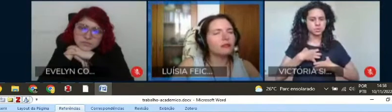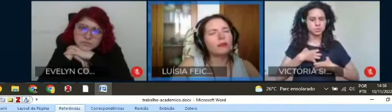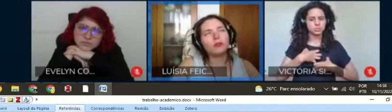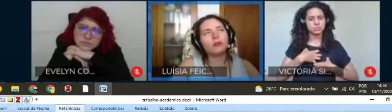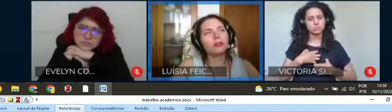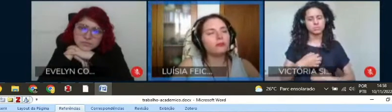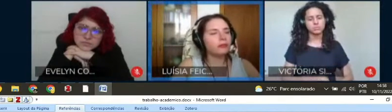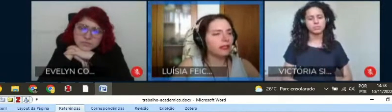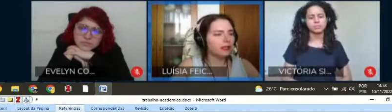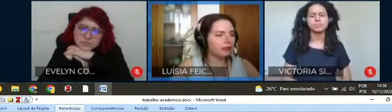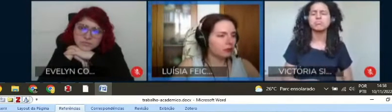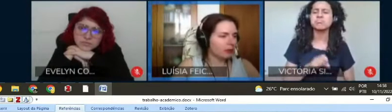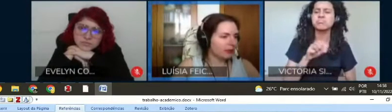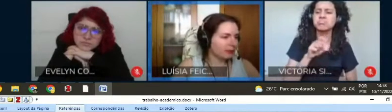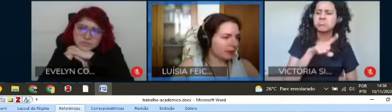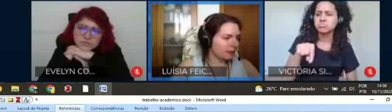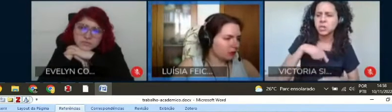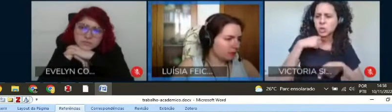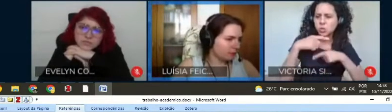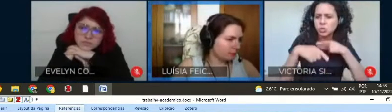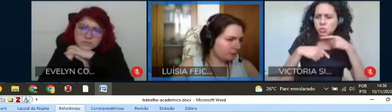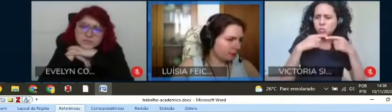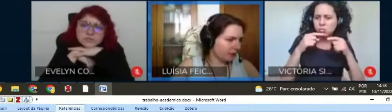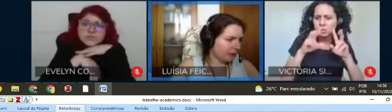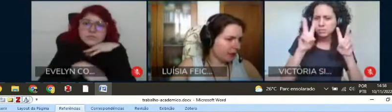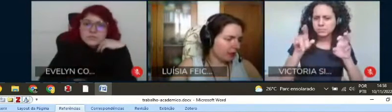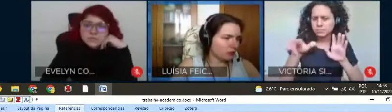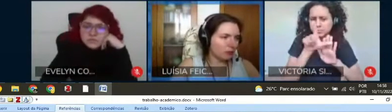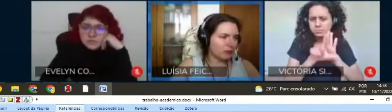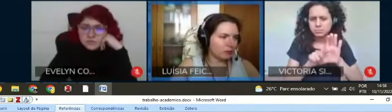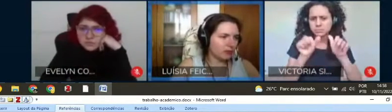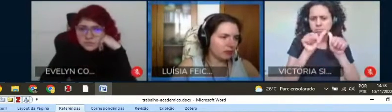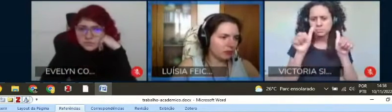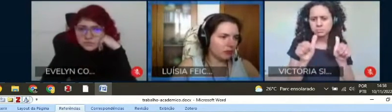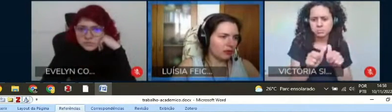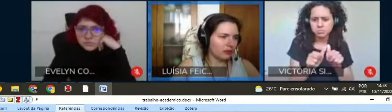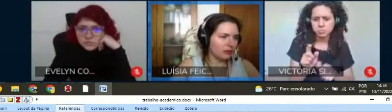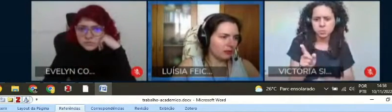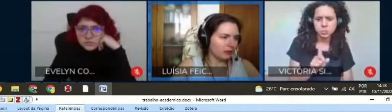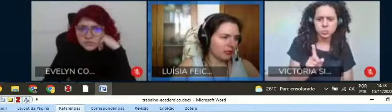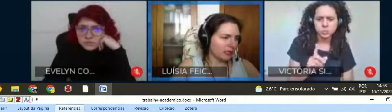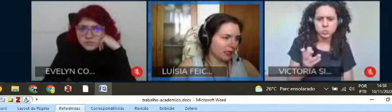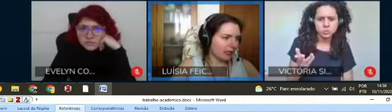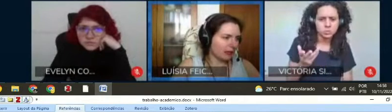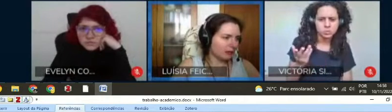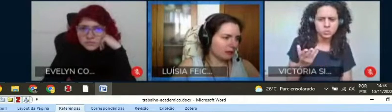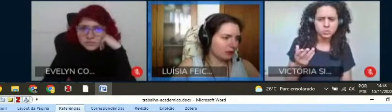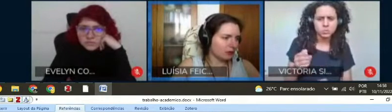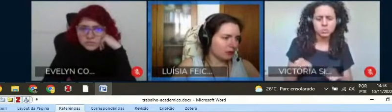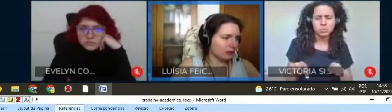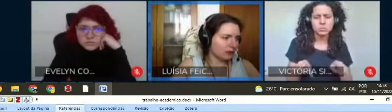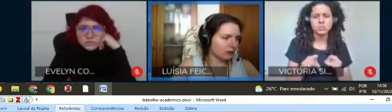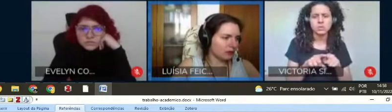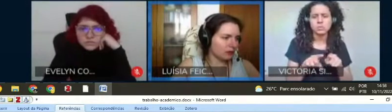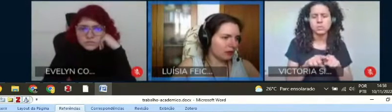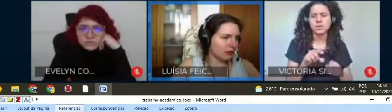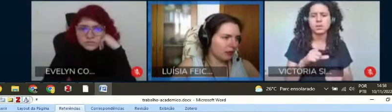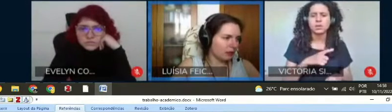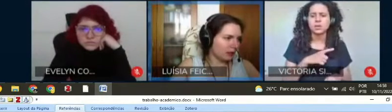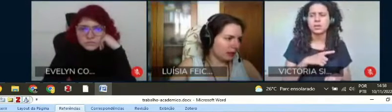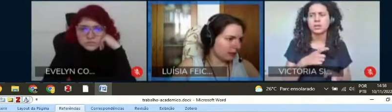Não sei se ficou alguma dúvida ainda sobre essa parte. E sobre as subseções, as seções